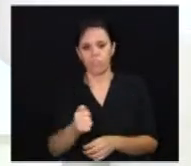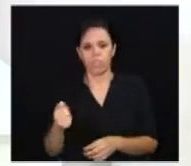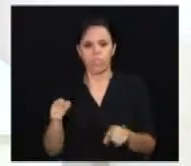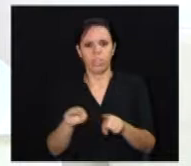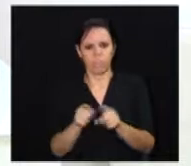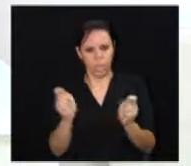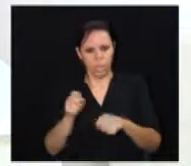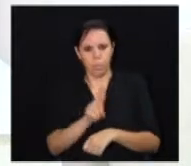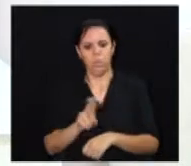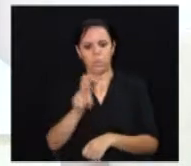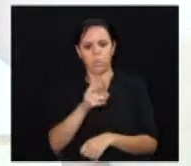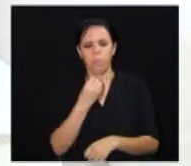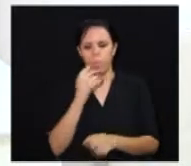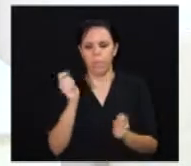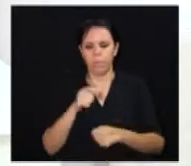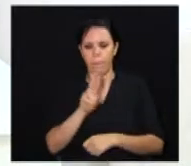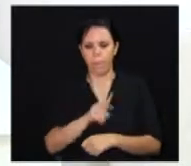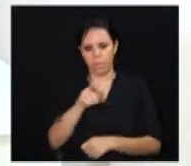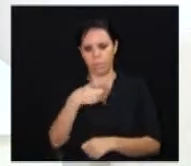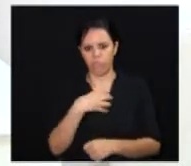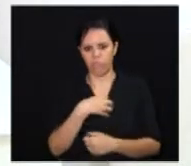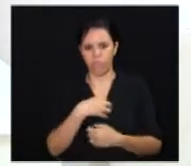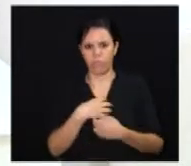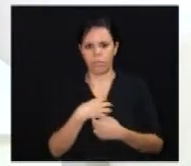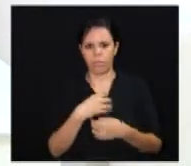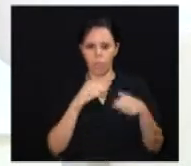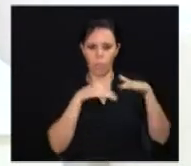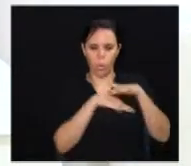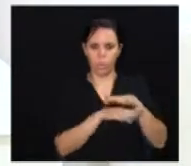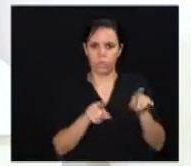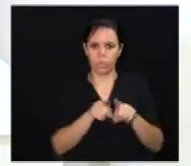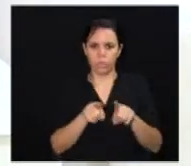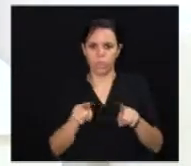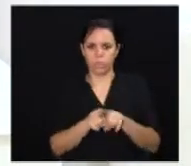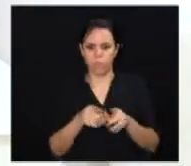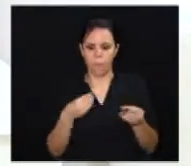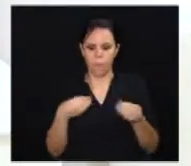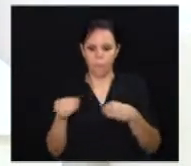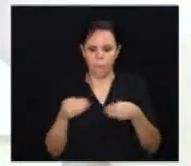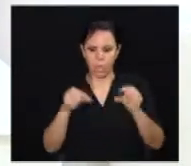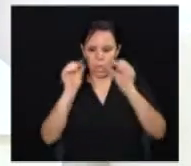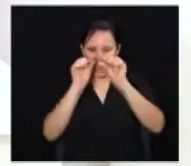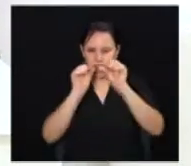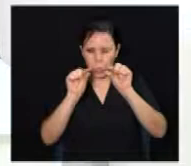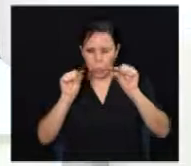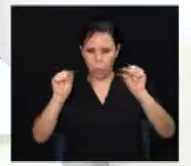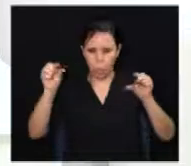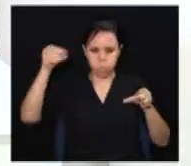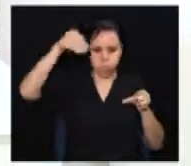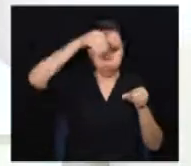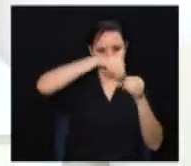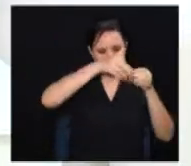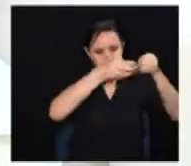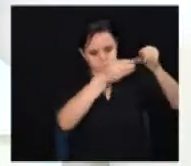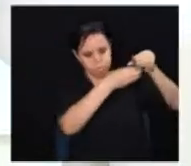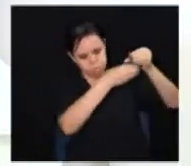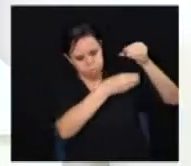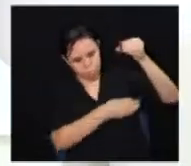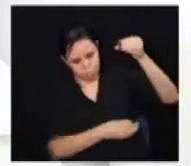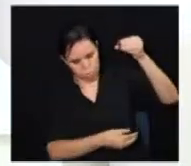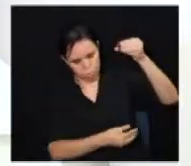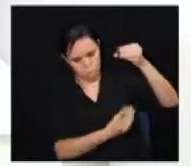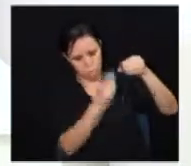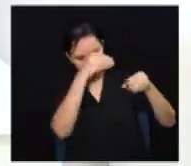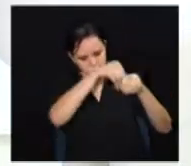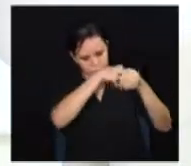para utilizar. E aí, para eu guardar, a gente usa aquele plástico filme? Plástico filme, a gente passa aqui farinha. Né? A gente já abre